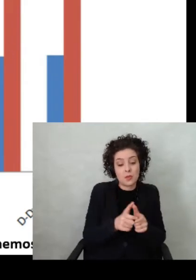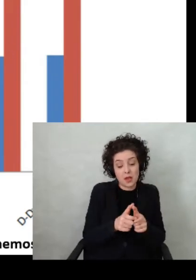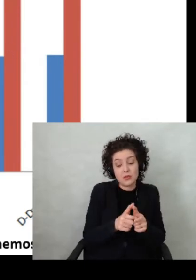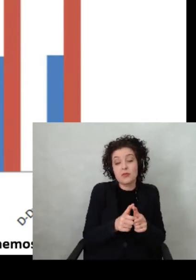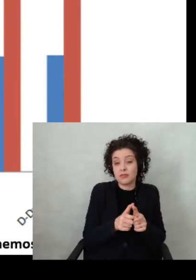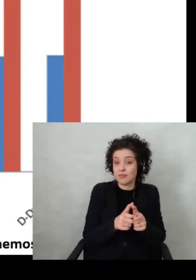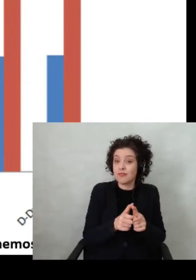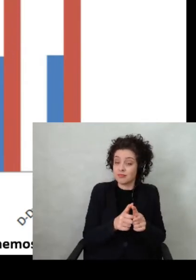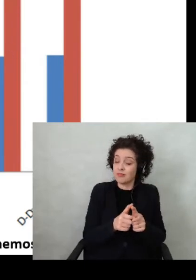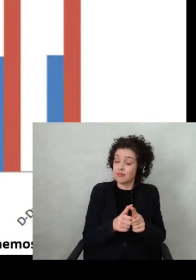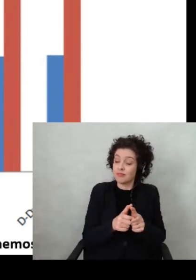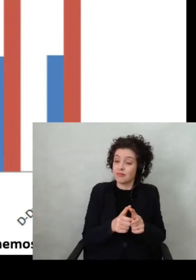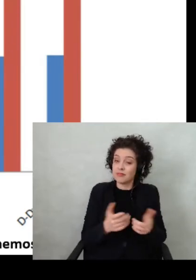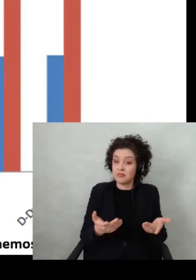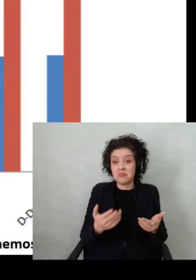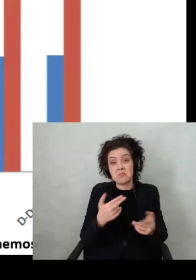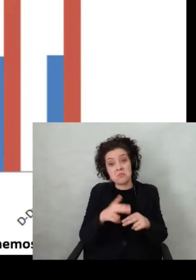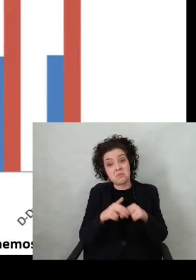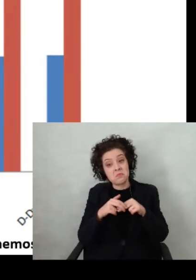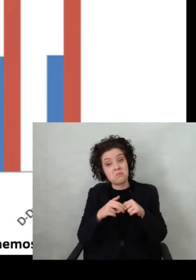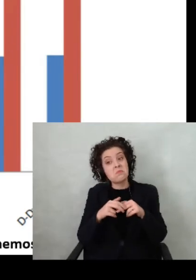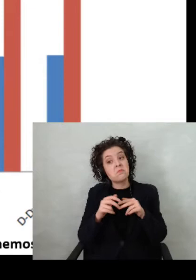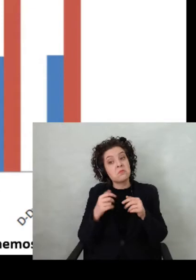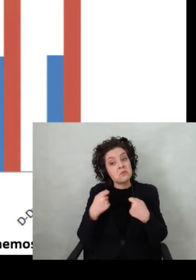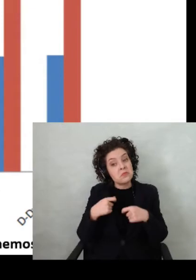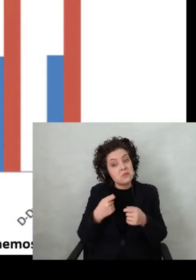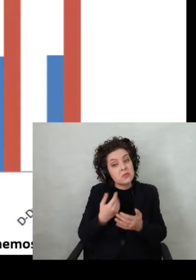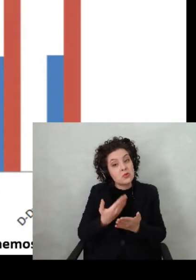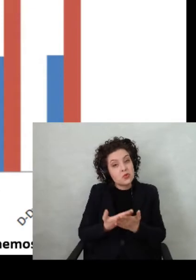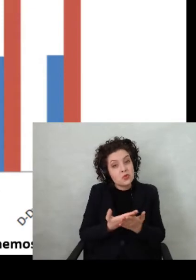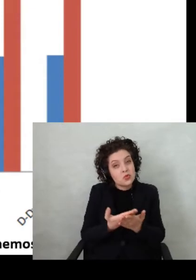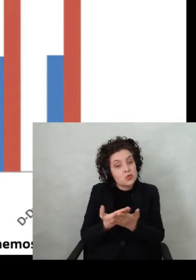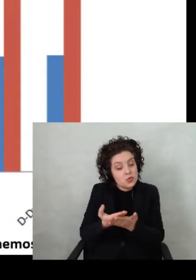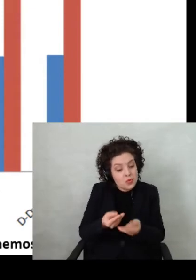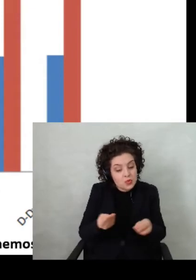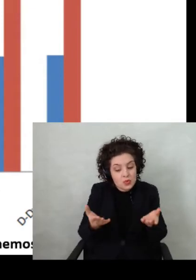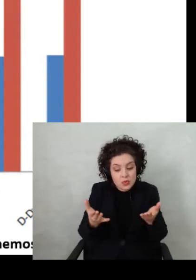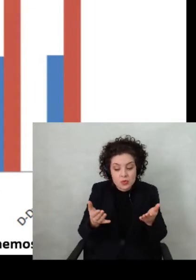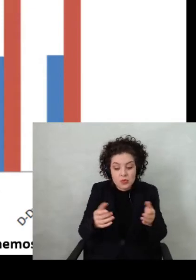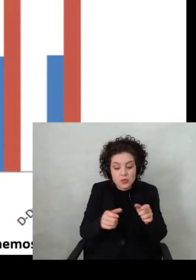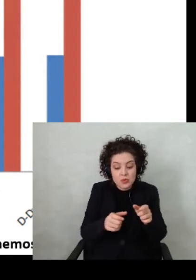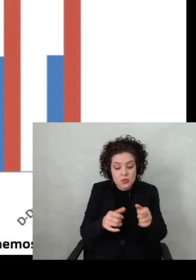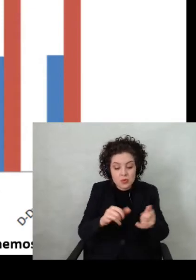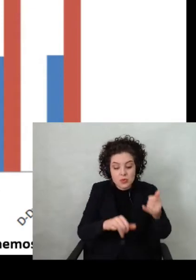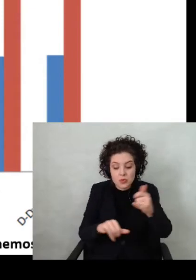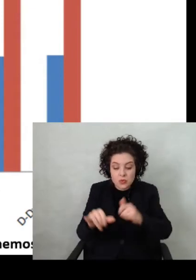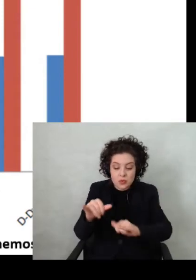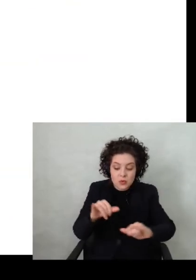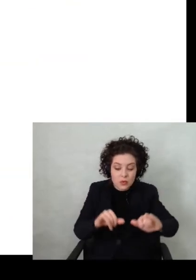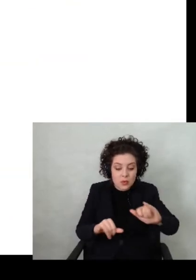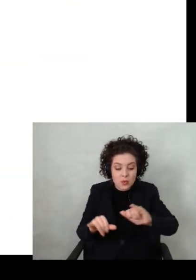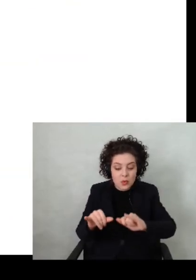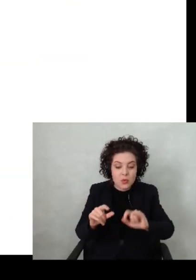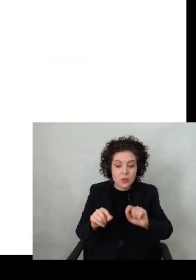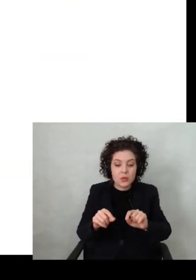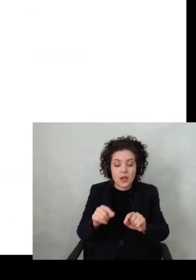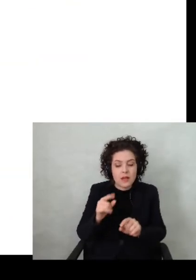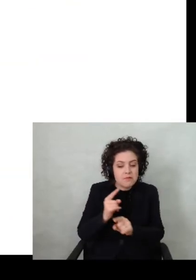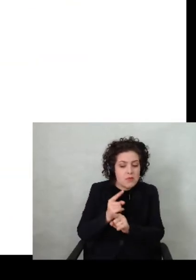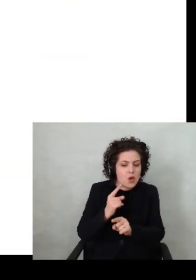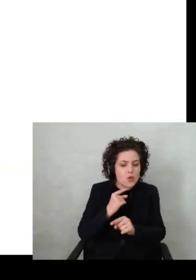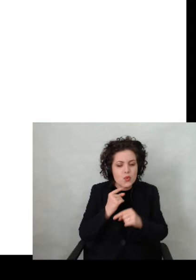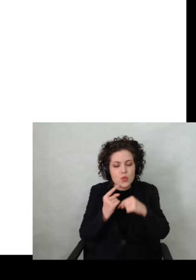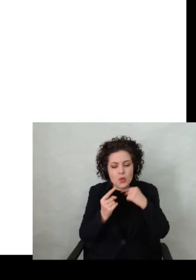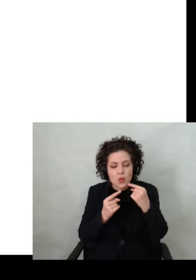entanto, nós precisamos de estudos prospectivos, ensaios clínicos randomizados para definir essa dúvida. Então,